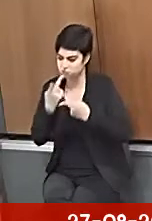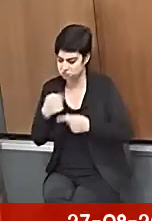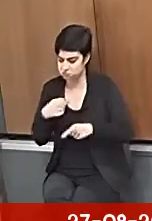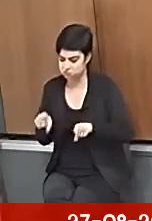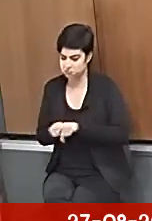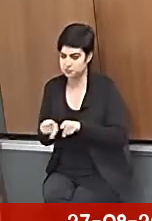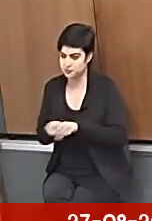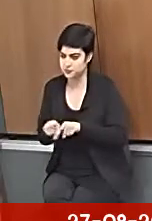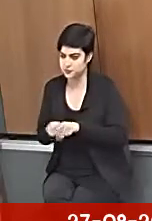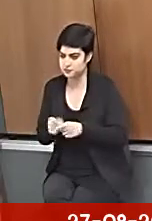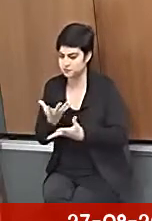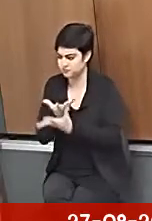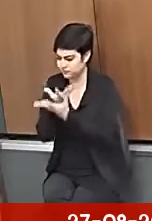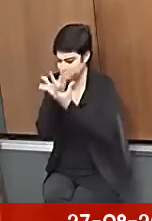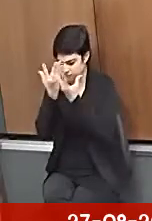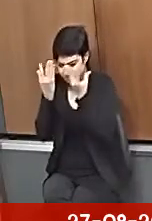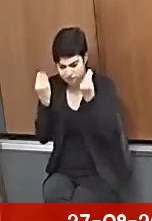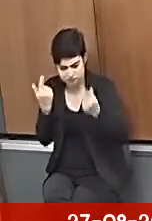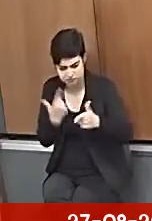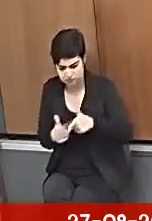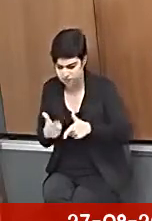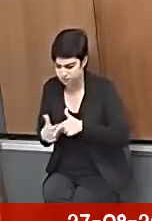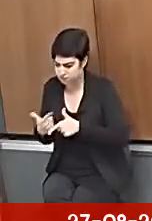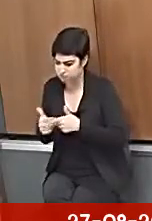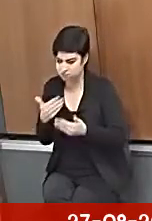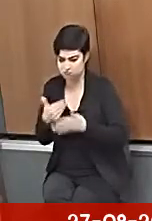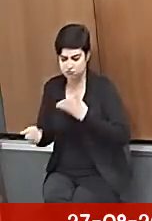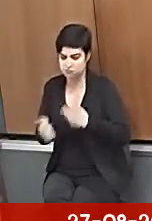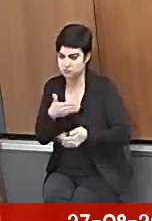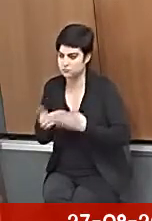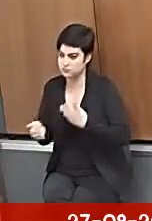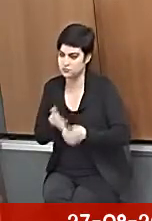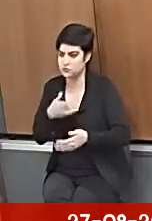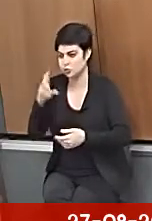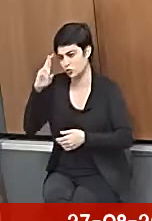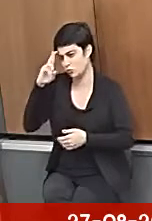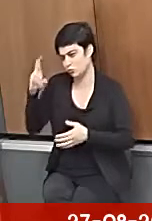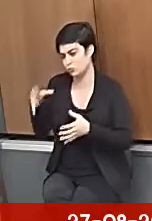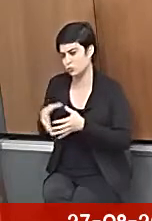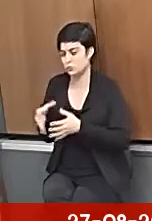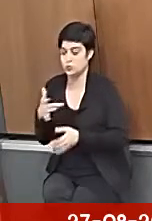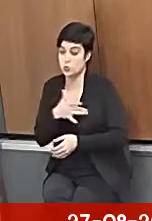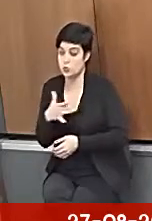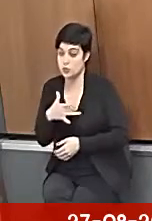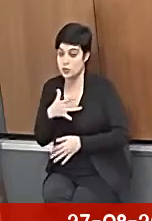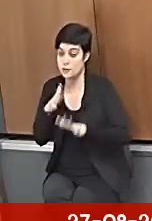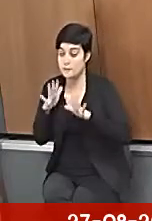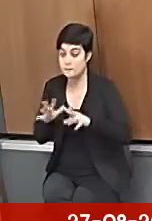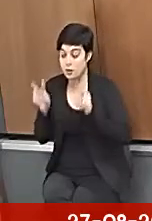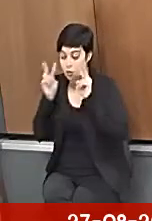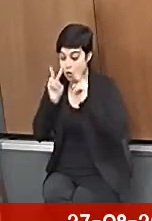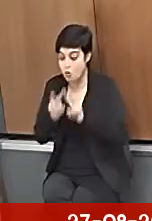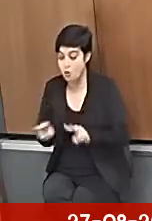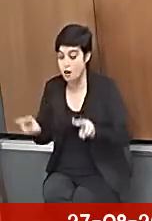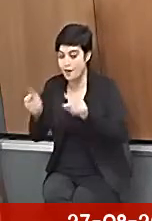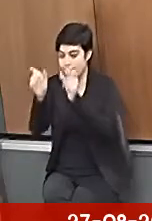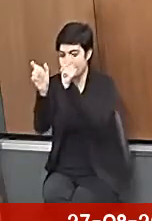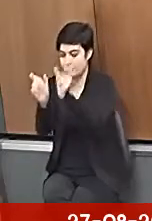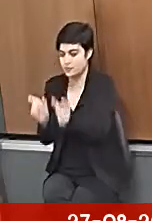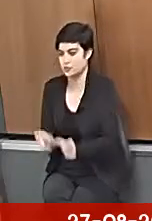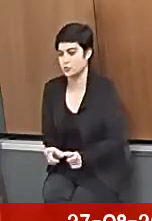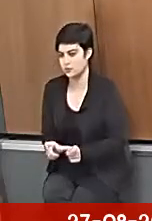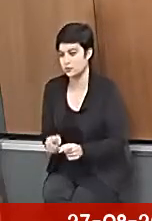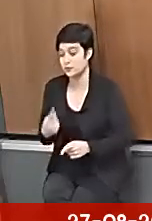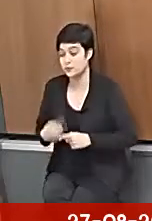arena esqueça rugas rixas rivalidades com a diretoria do cruzeiro e que olhe pra pessoa o que